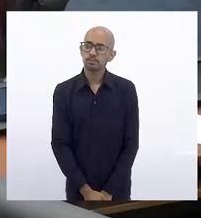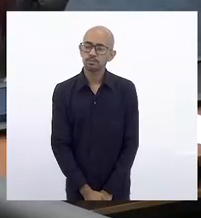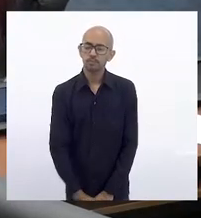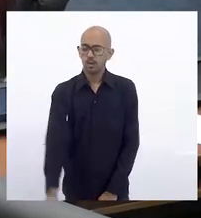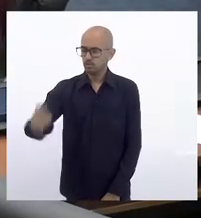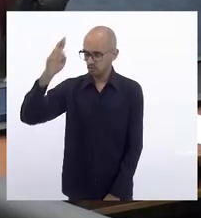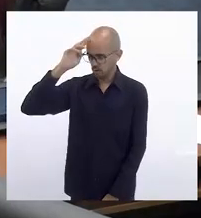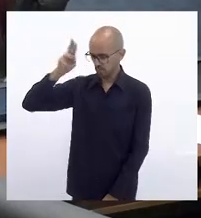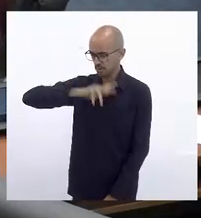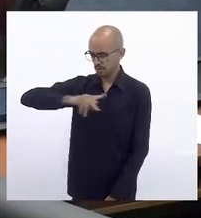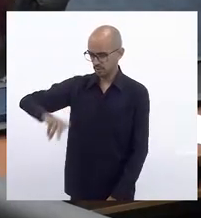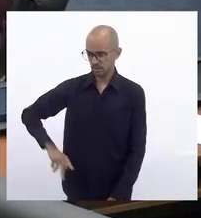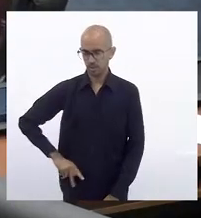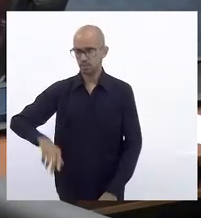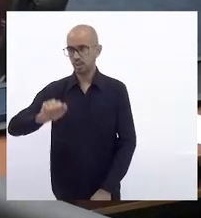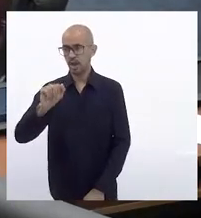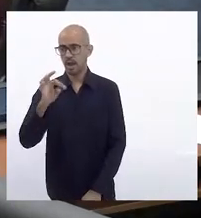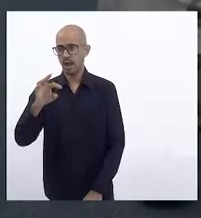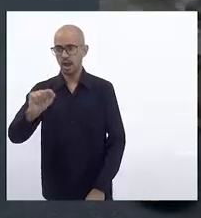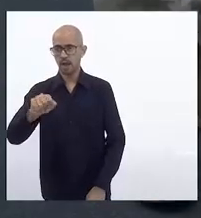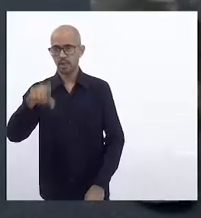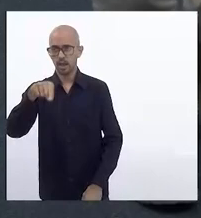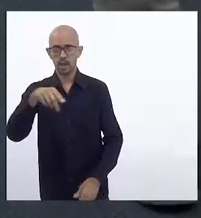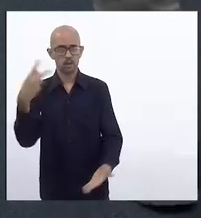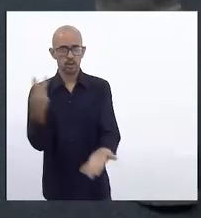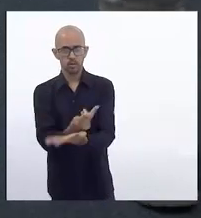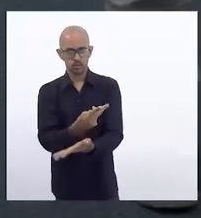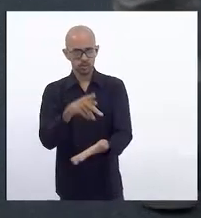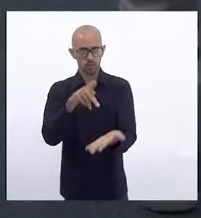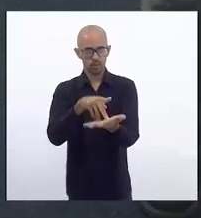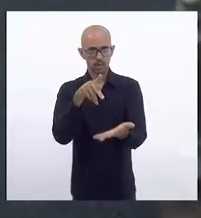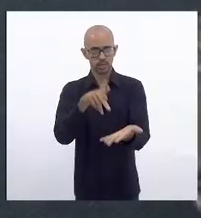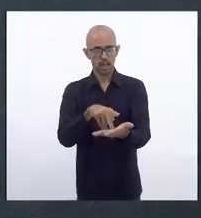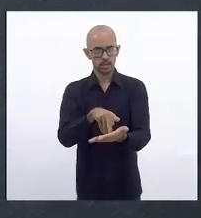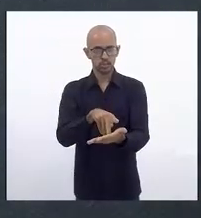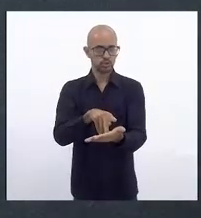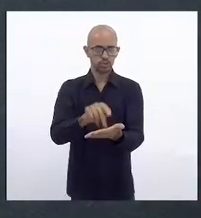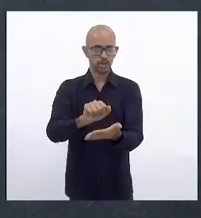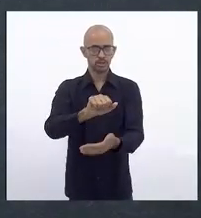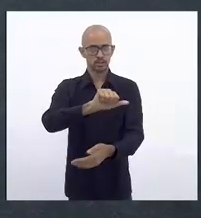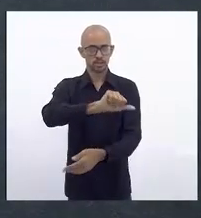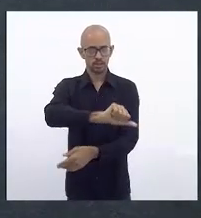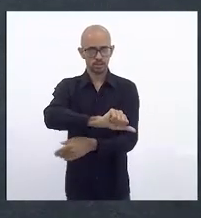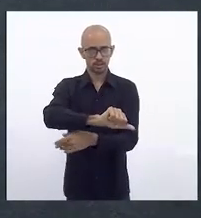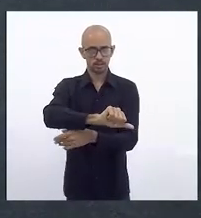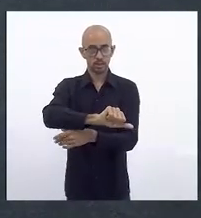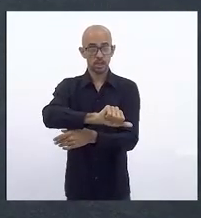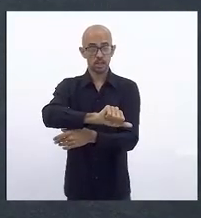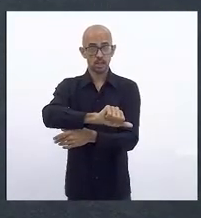Senhor presidente, a ata reflete com exatidão o ocorrido na